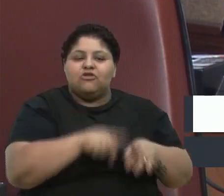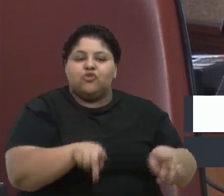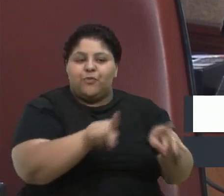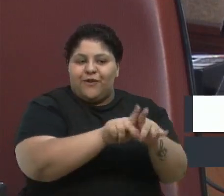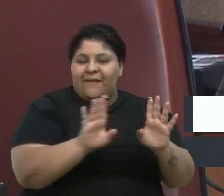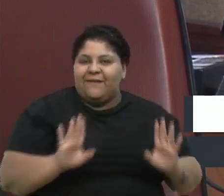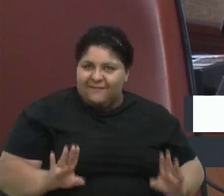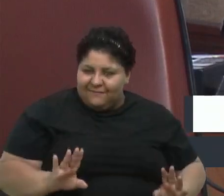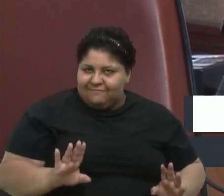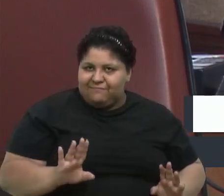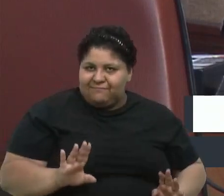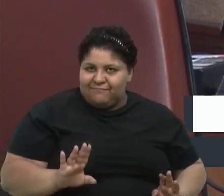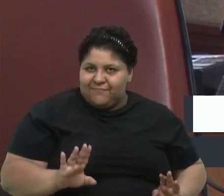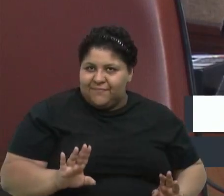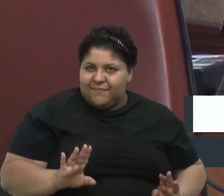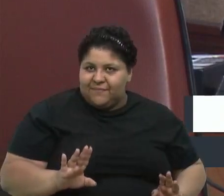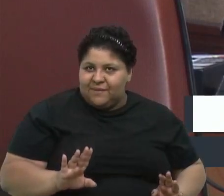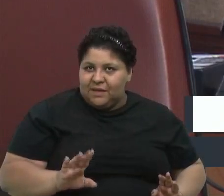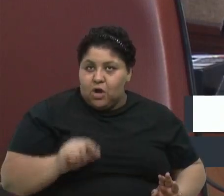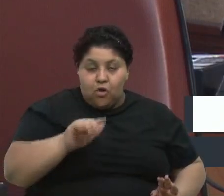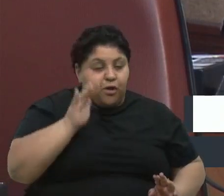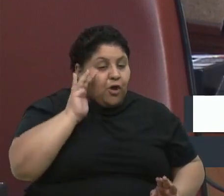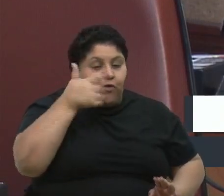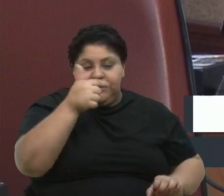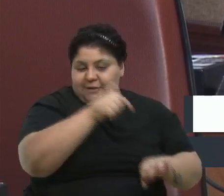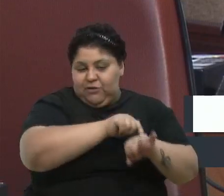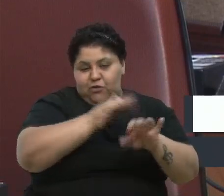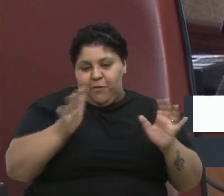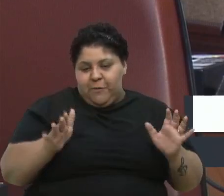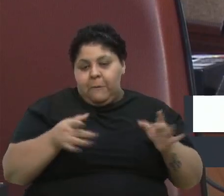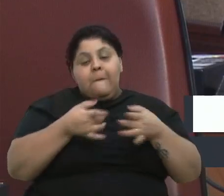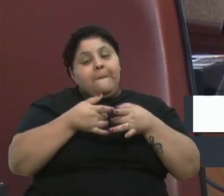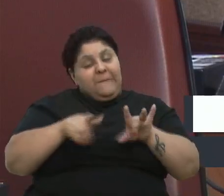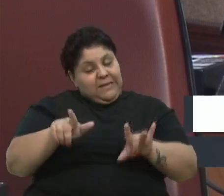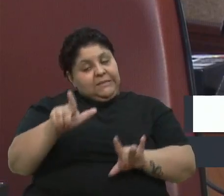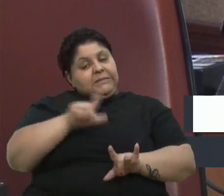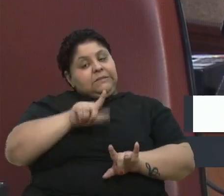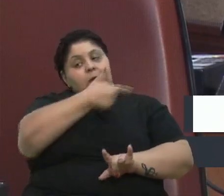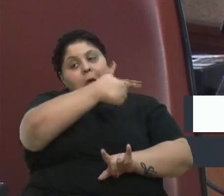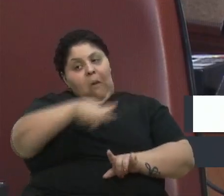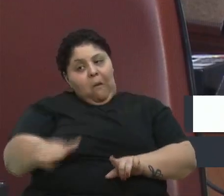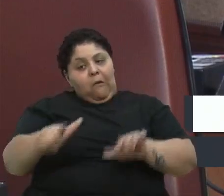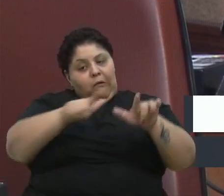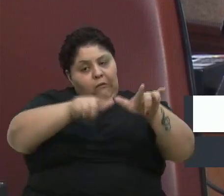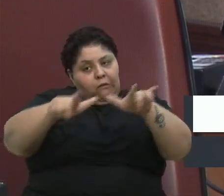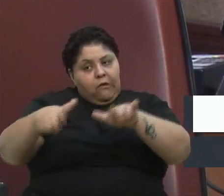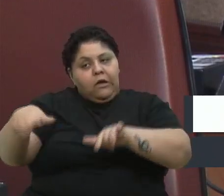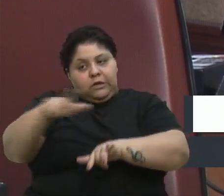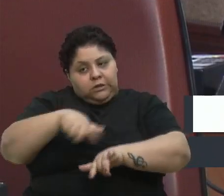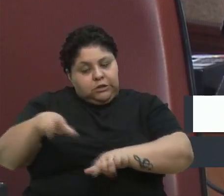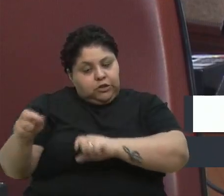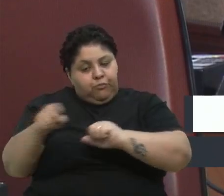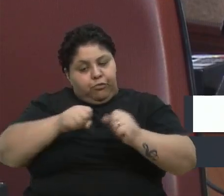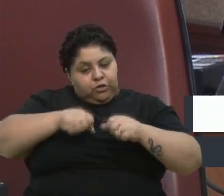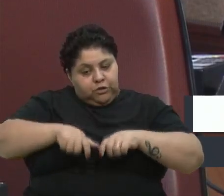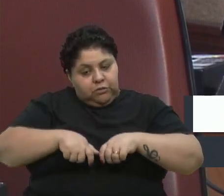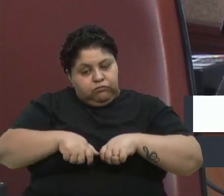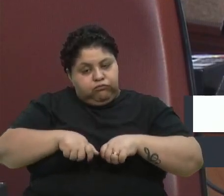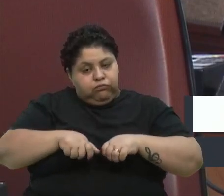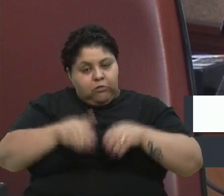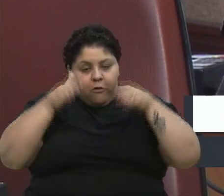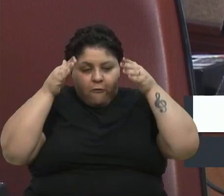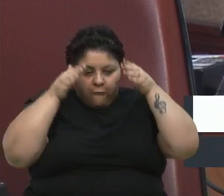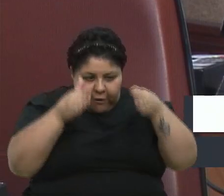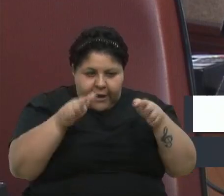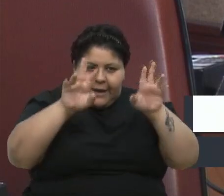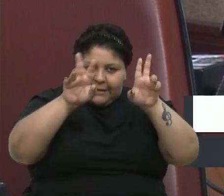assim, o que se conseguiu ali naquele momento, mas teríamos outros locais e a gente pode se empenhar nesta questão e